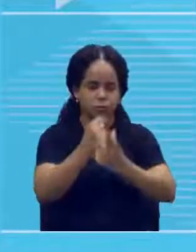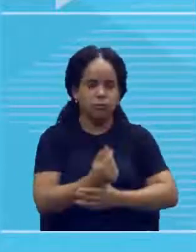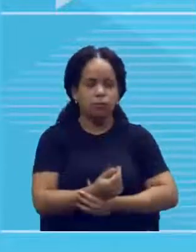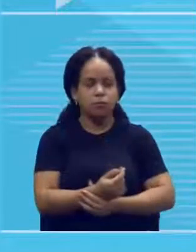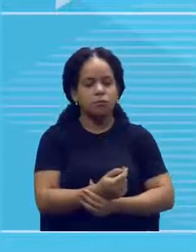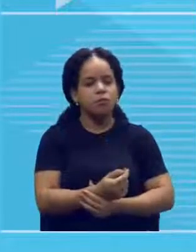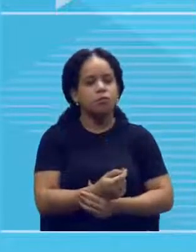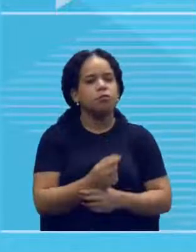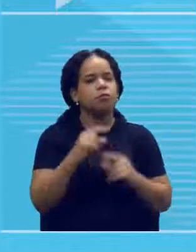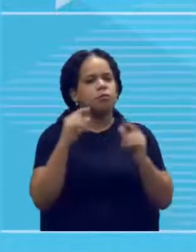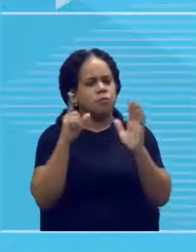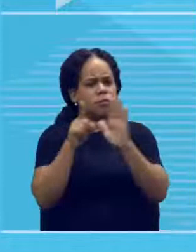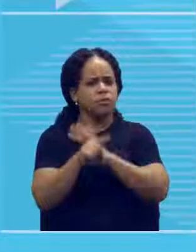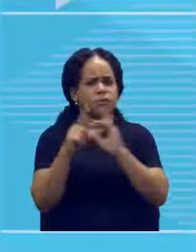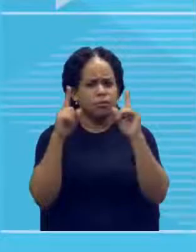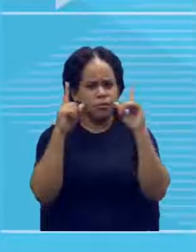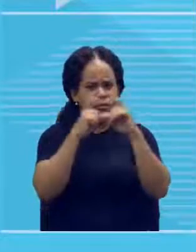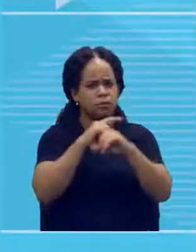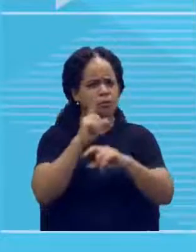Pergunta difícil, né?